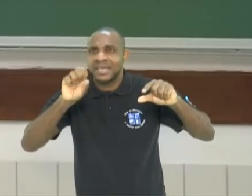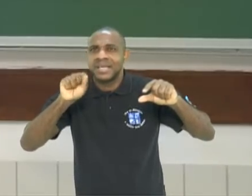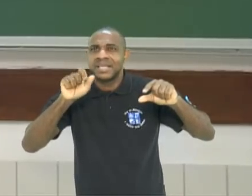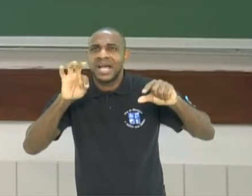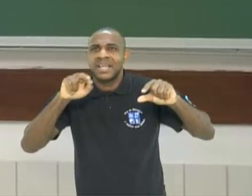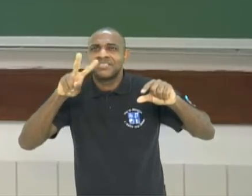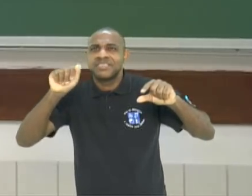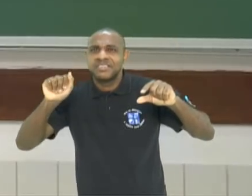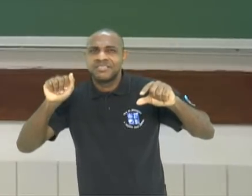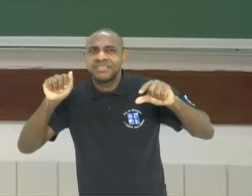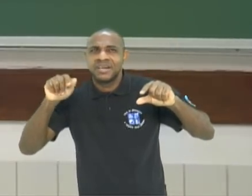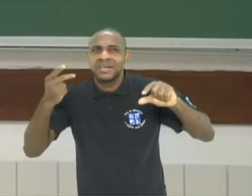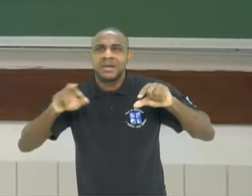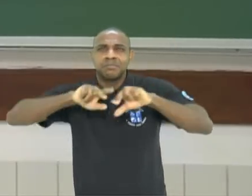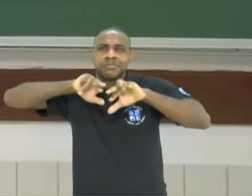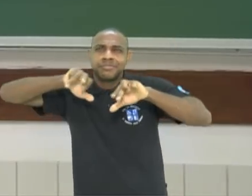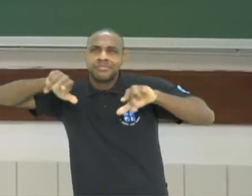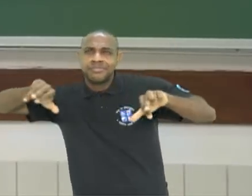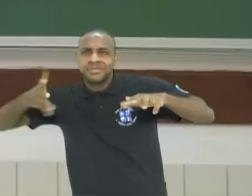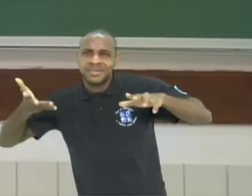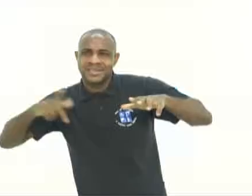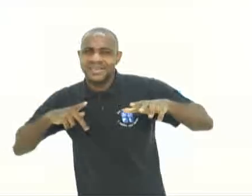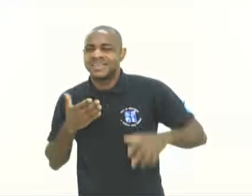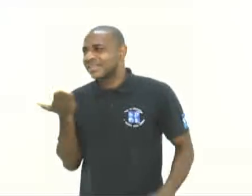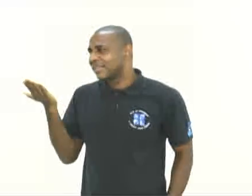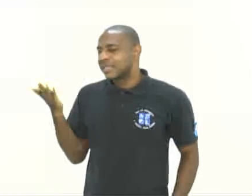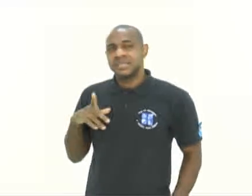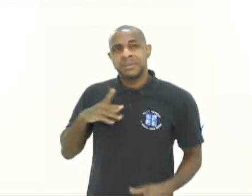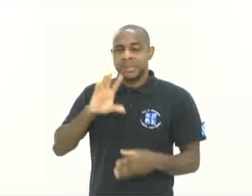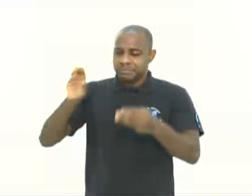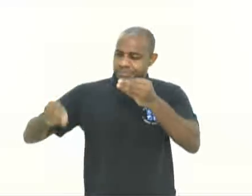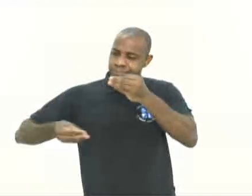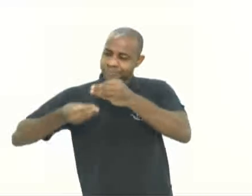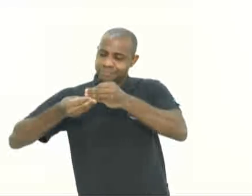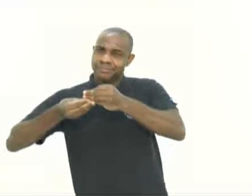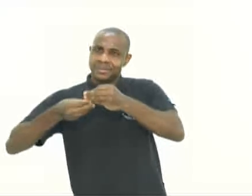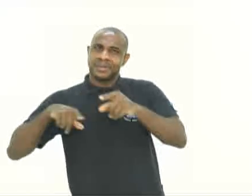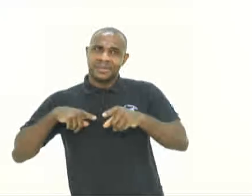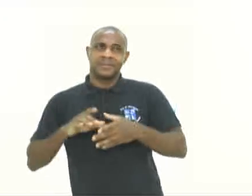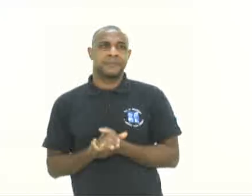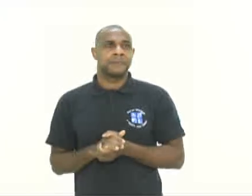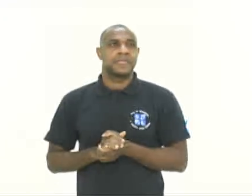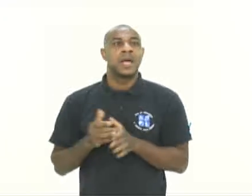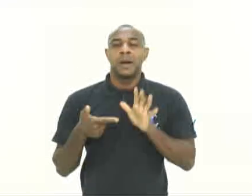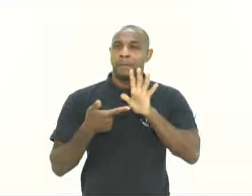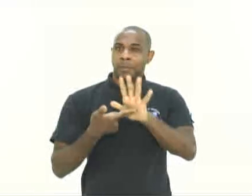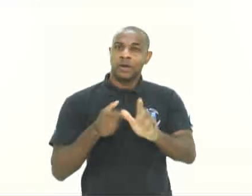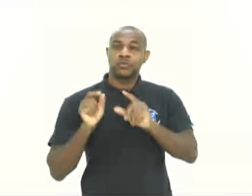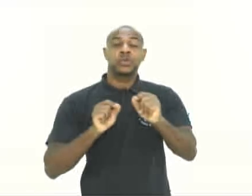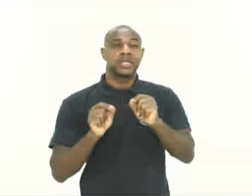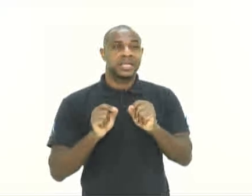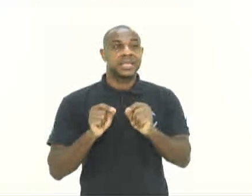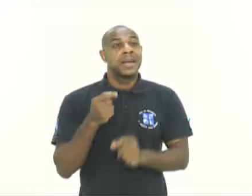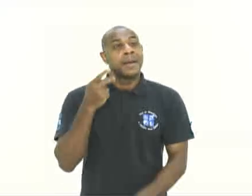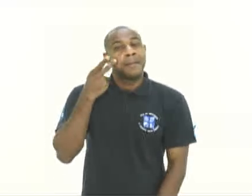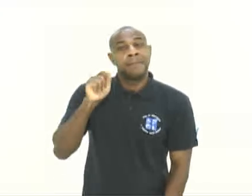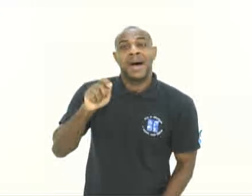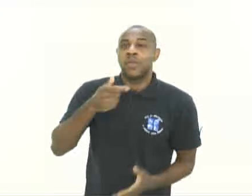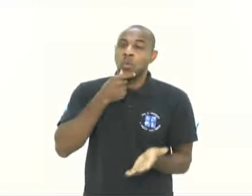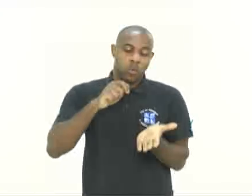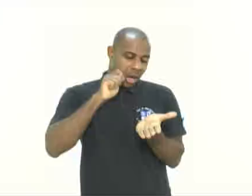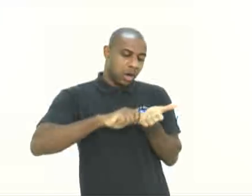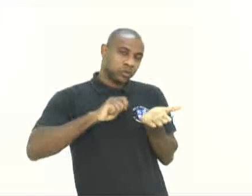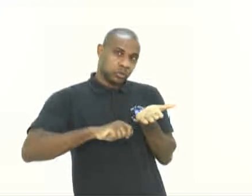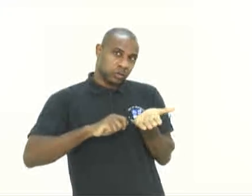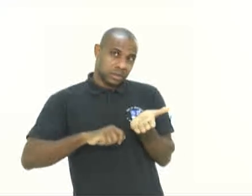certo? De adversidade, então, o no entanto faz parte, tá? Revela que, para o autor, embora o acesso